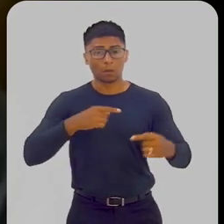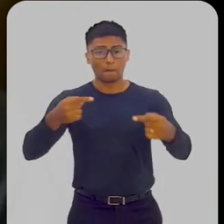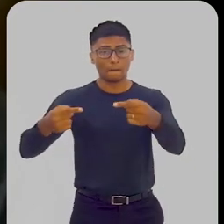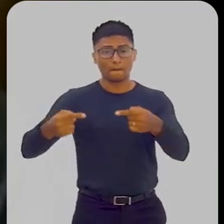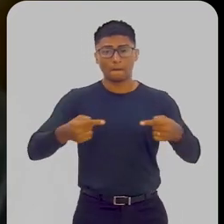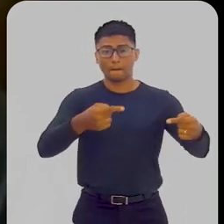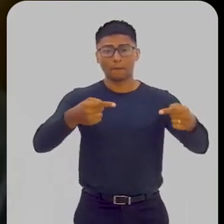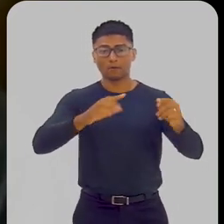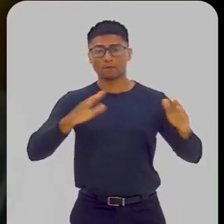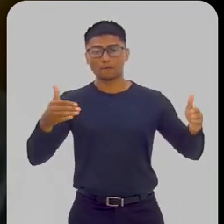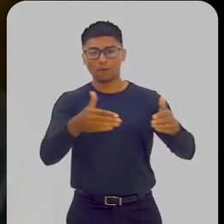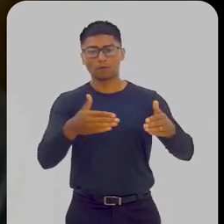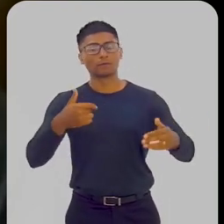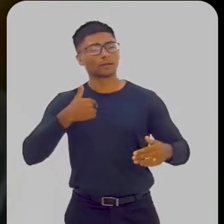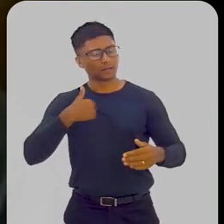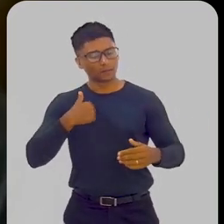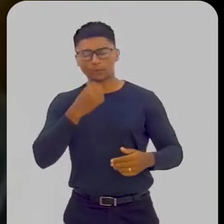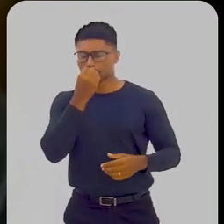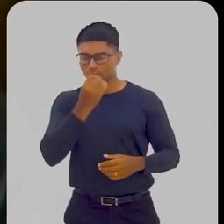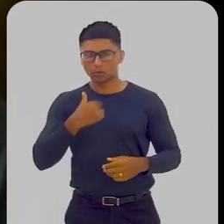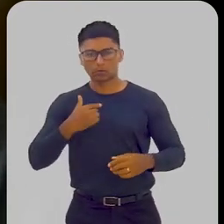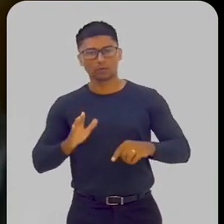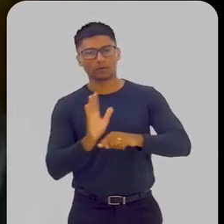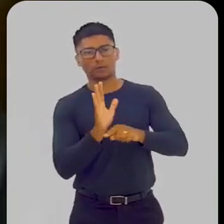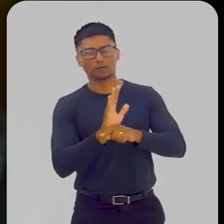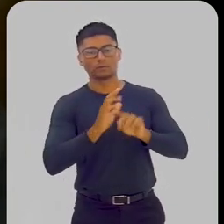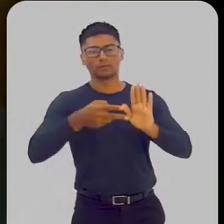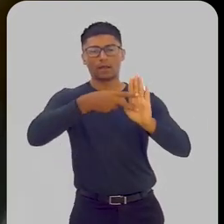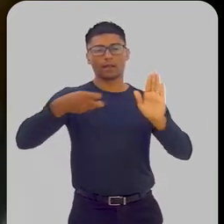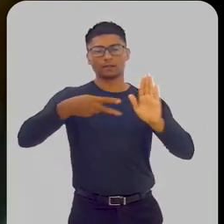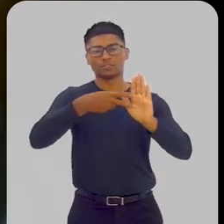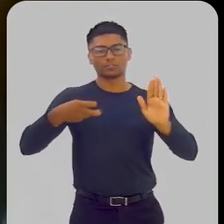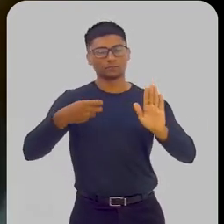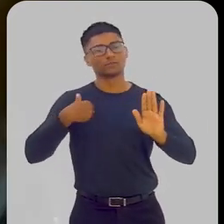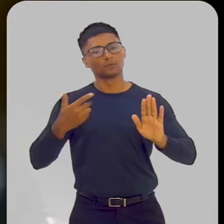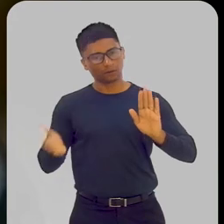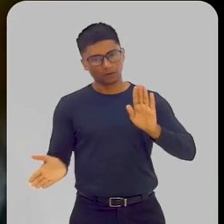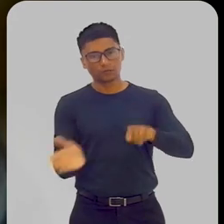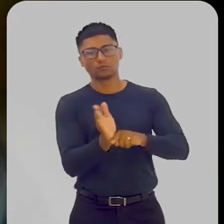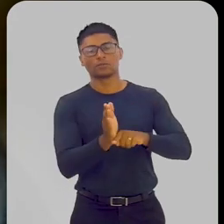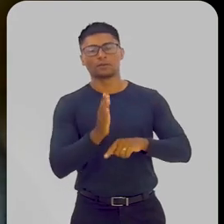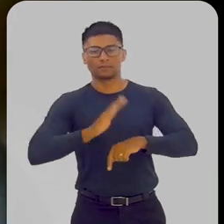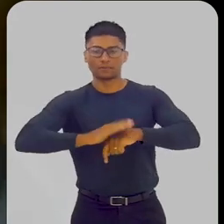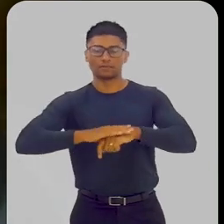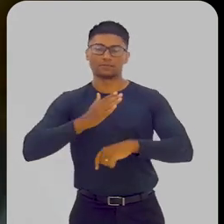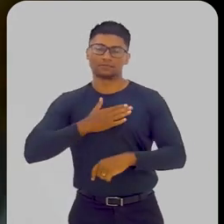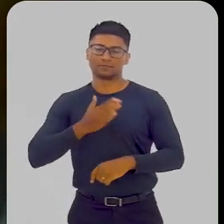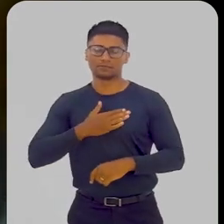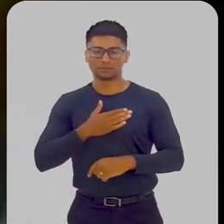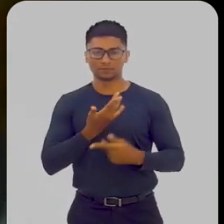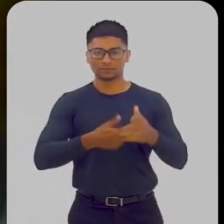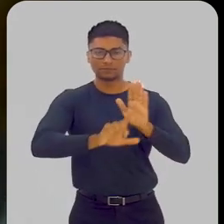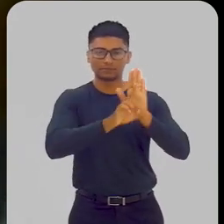Janeiro, amplamente discutida e elaborada neste fórum, eu tive o prazer de contribuir com um dos artigos